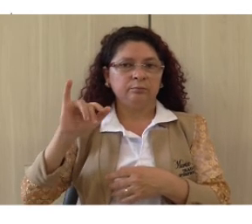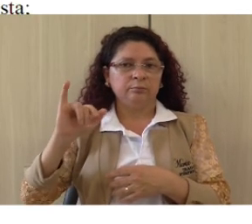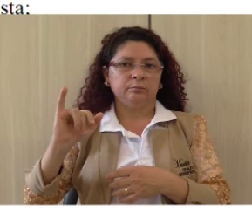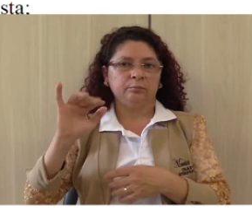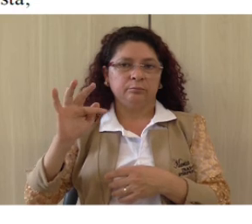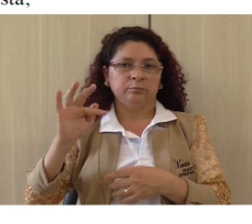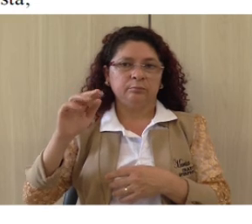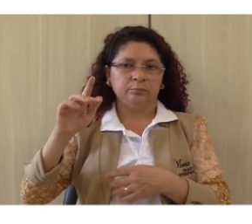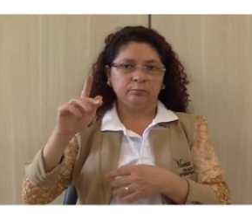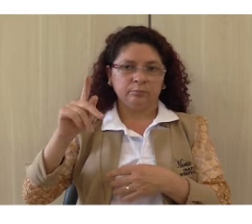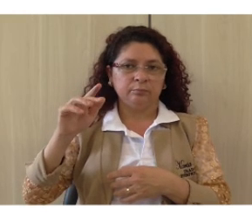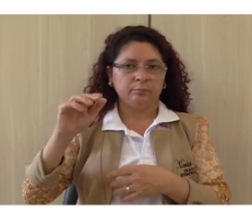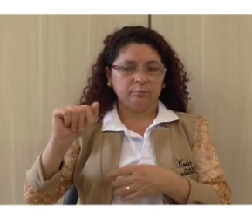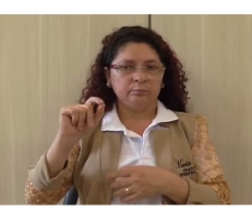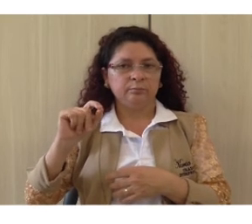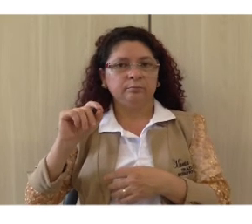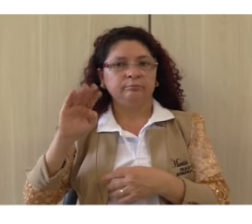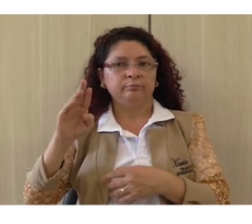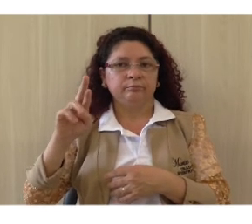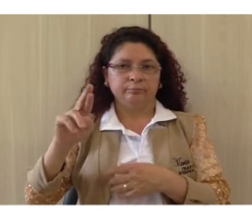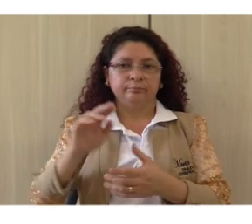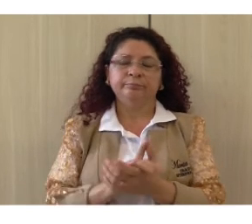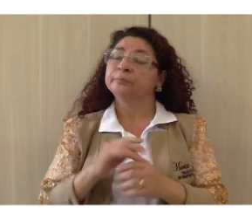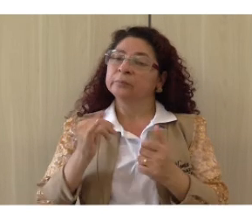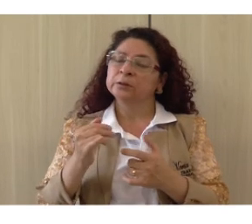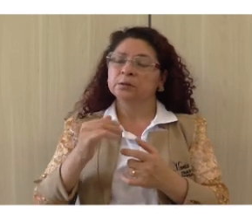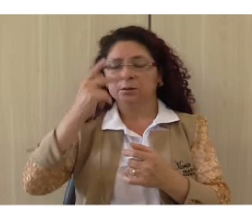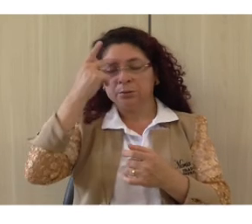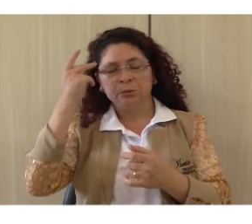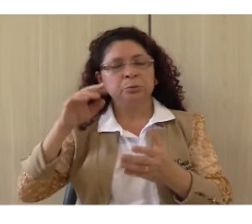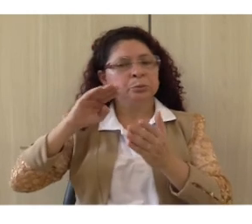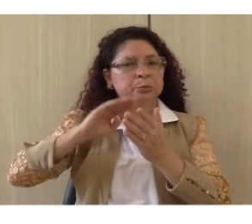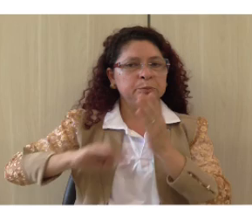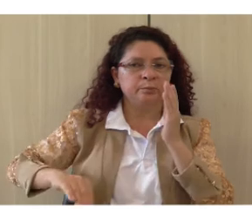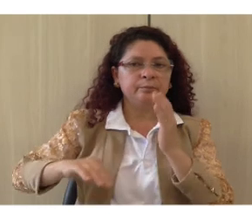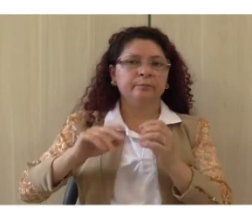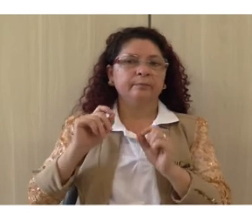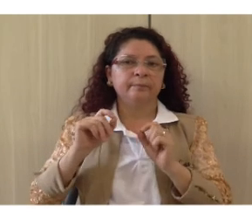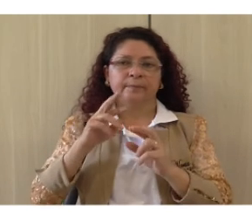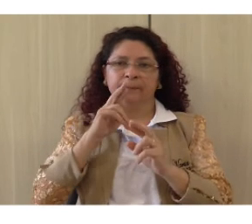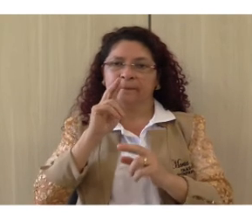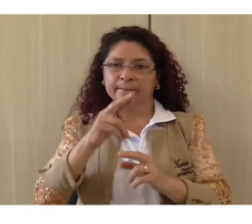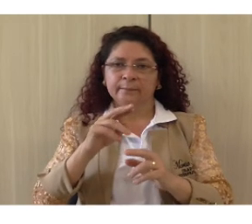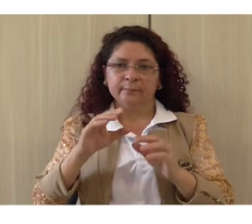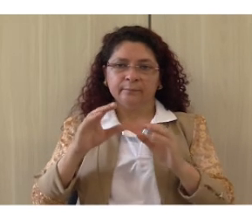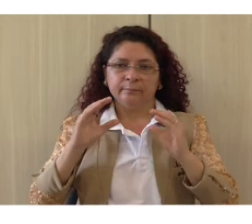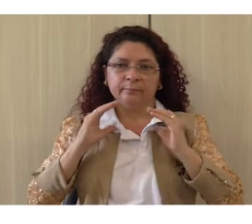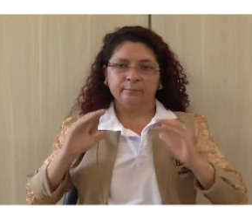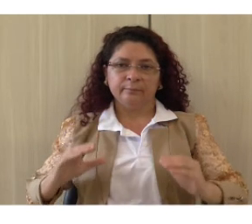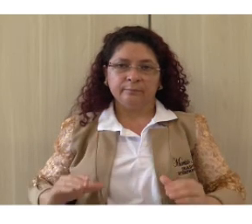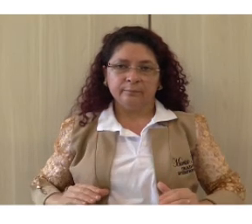procel.ifpa.edu.br. Item 19.5. Os casos omissos deste edital serão resolvidos pela comissão do